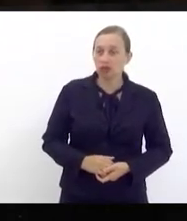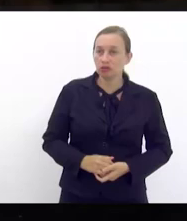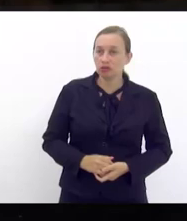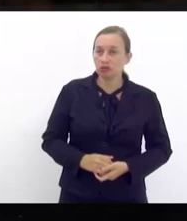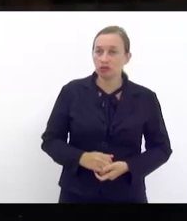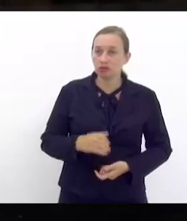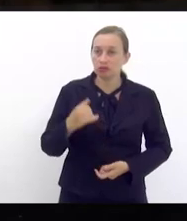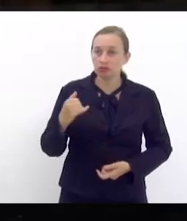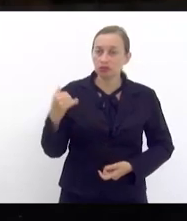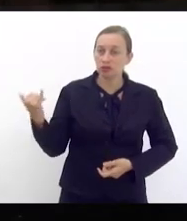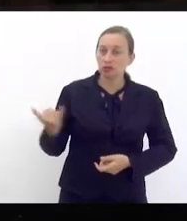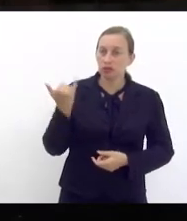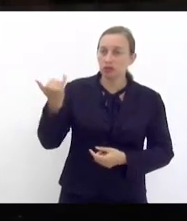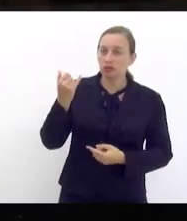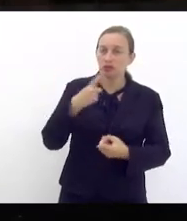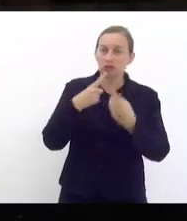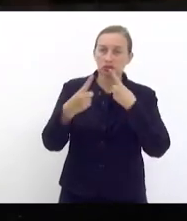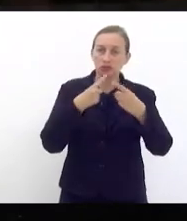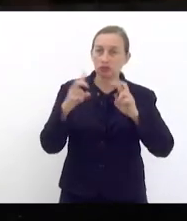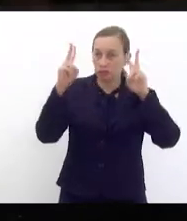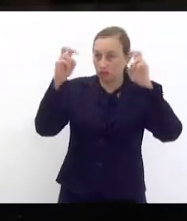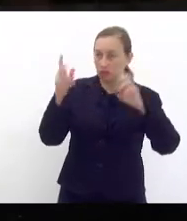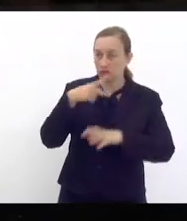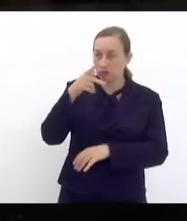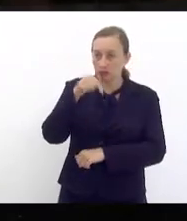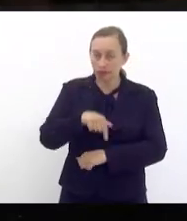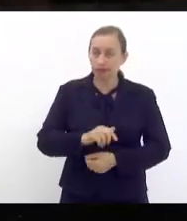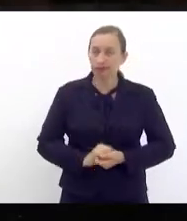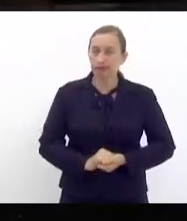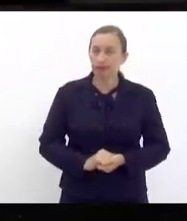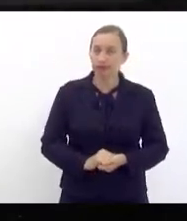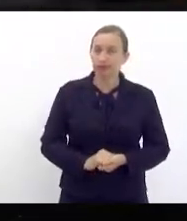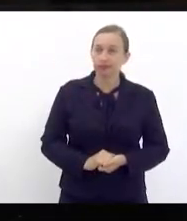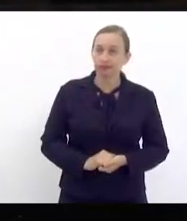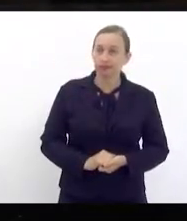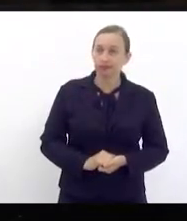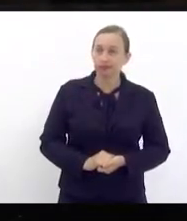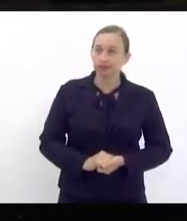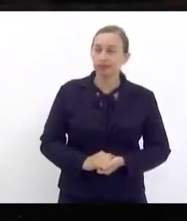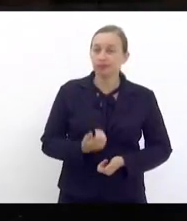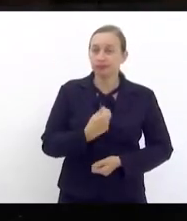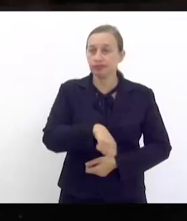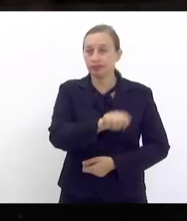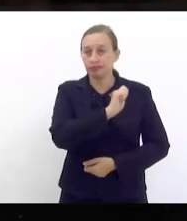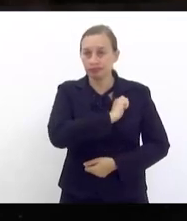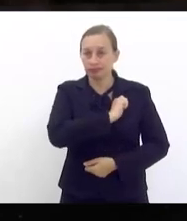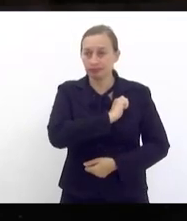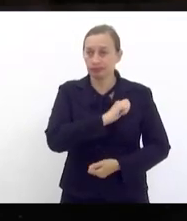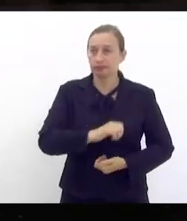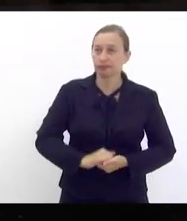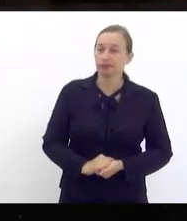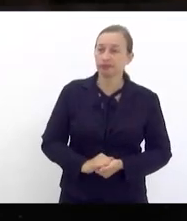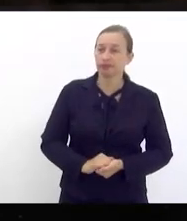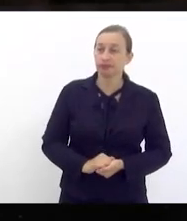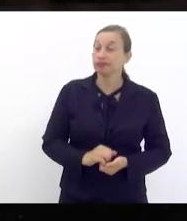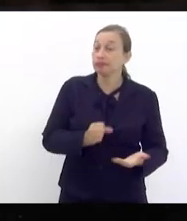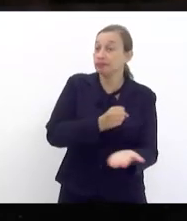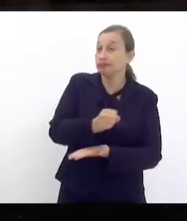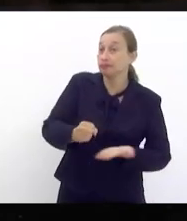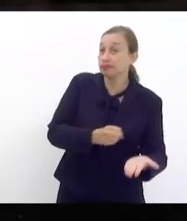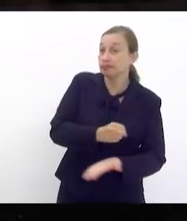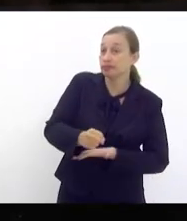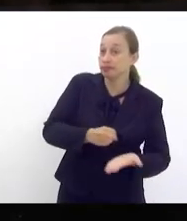gente começar a discutir as questões que estão colocadas aqui. O regime de recuperação fiscal ele se